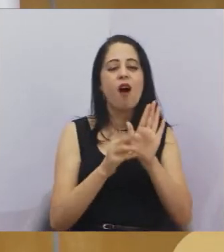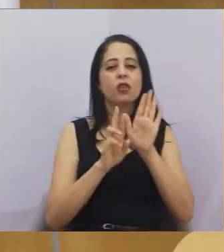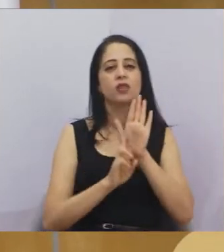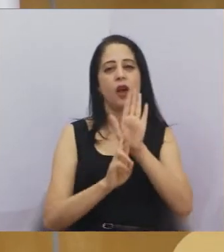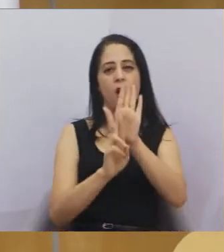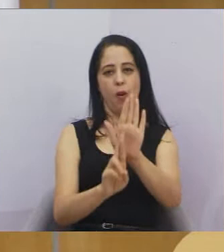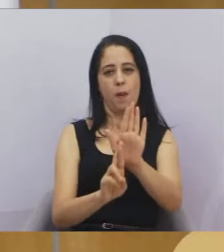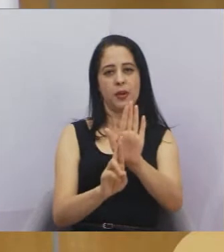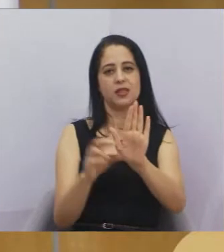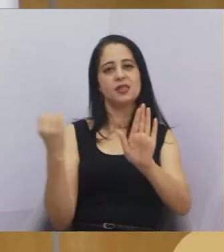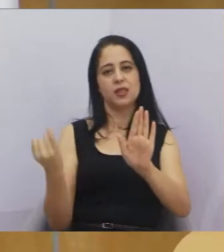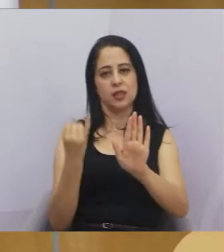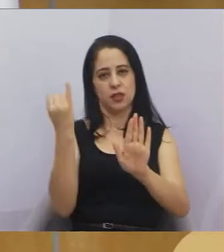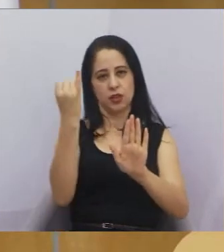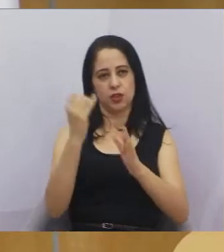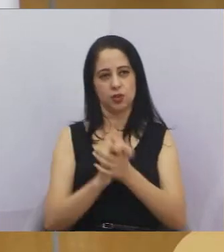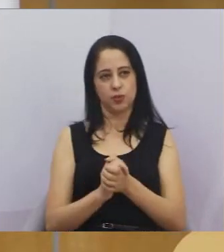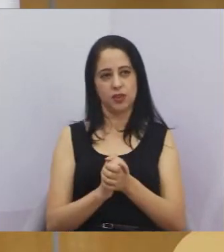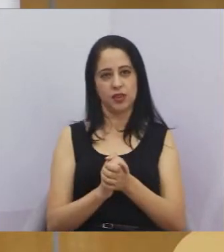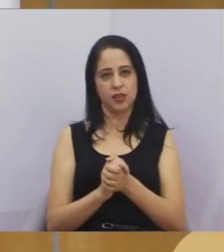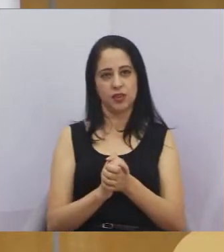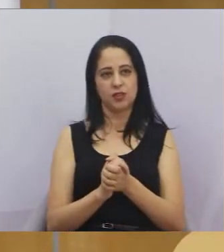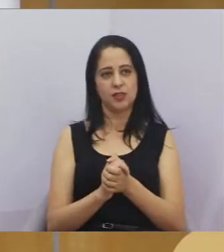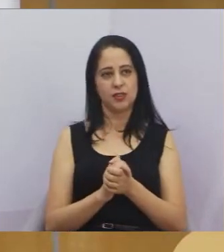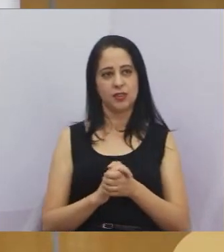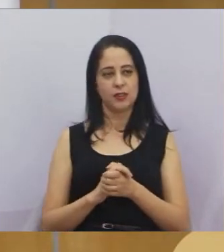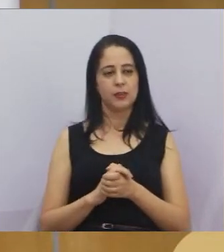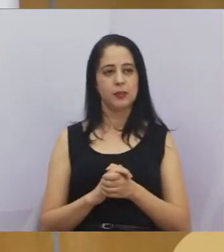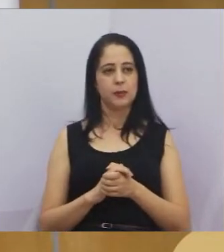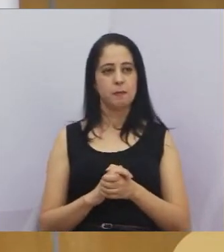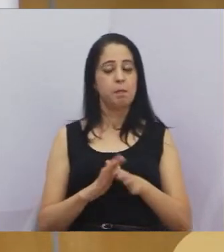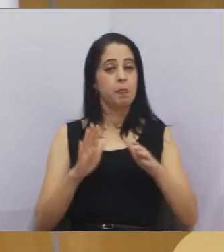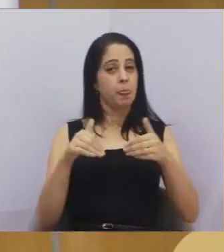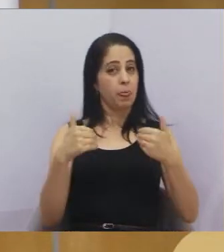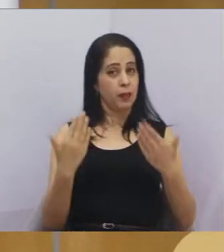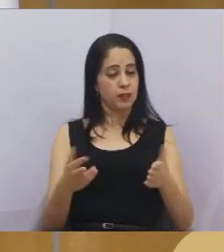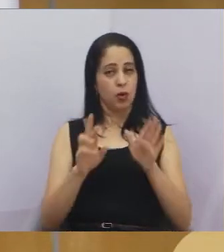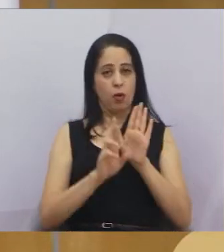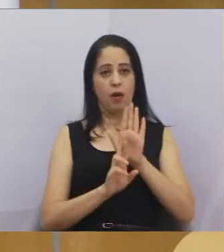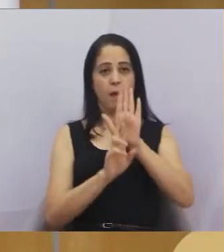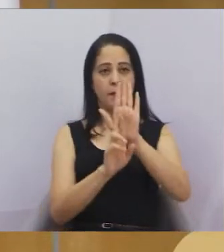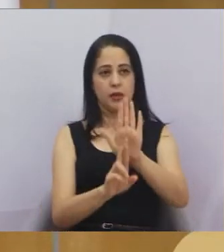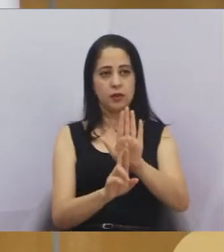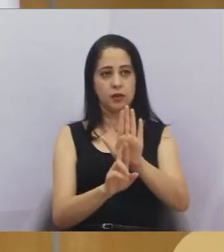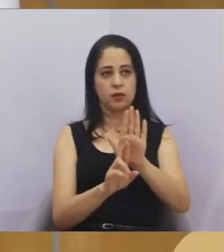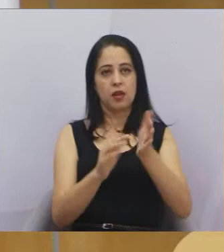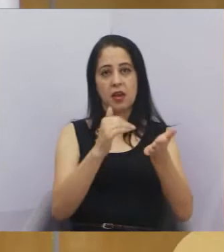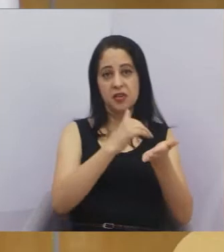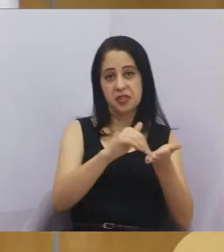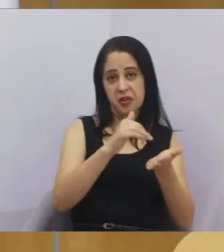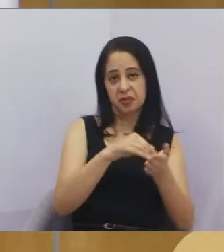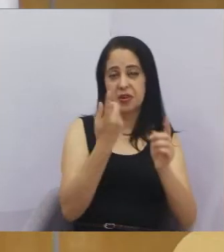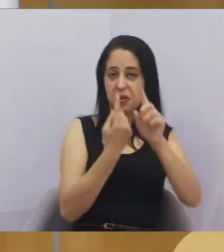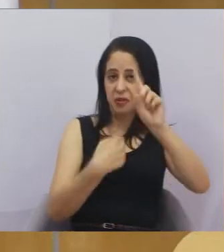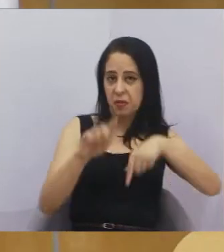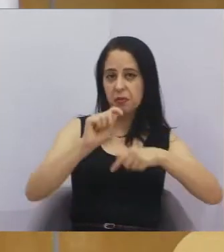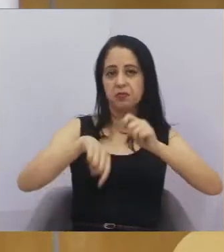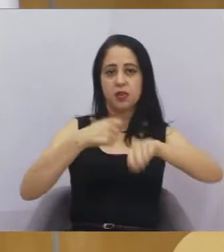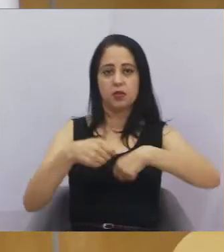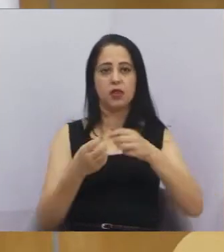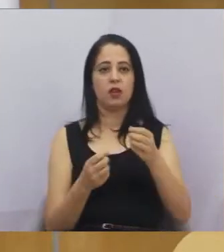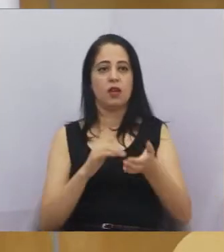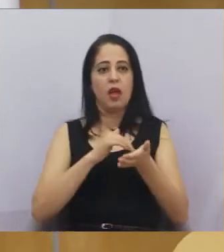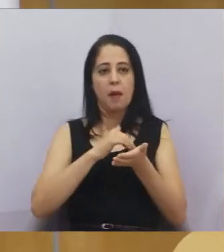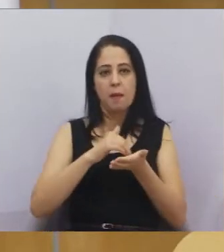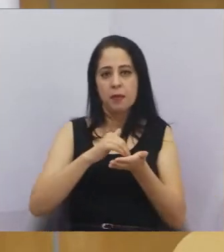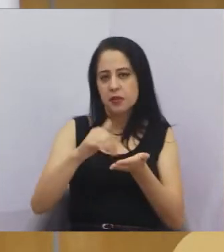também defende a bandeira, que é o do esporte. Então a gente vê representantes da Secretaria de Desenvolvimento Econômico, da Educação,